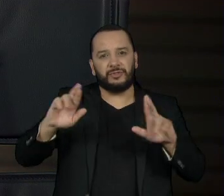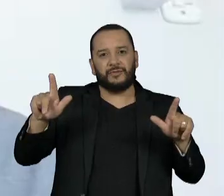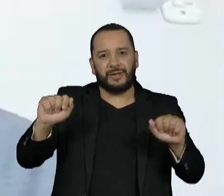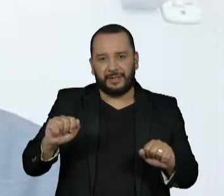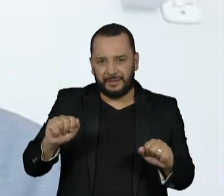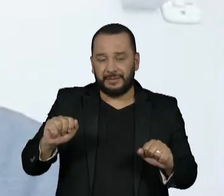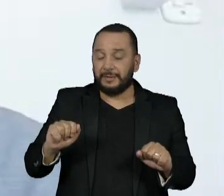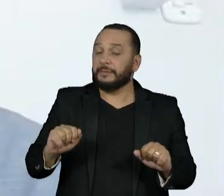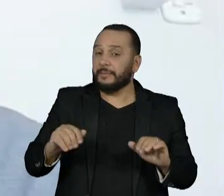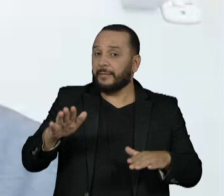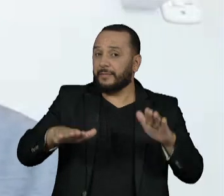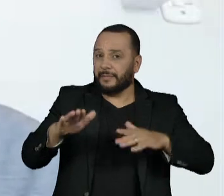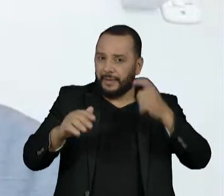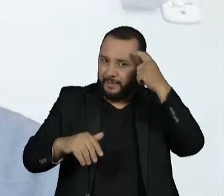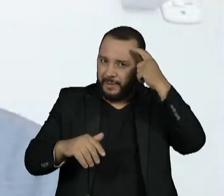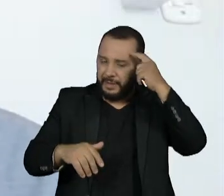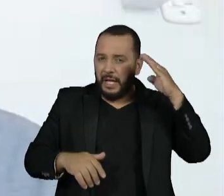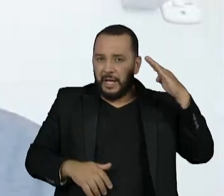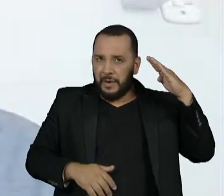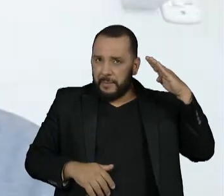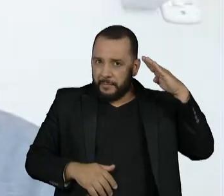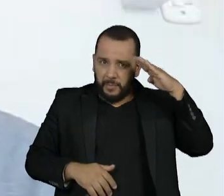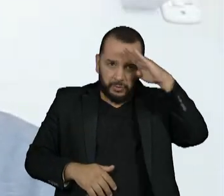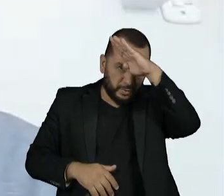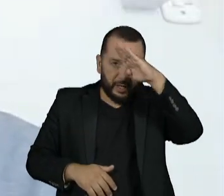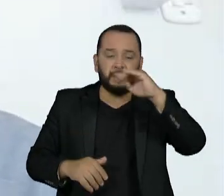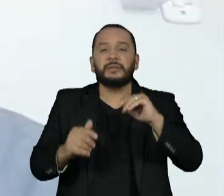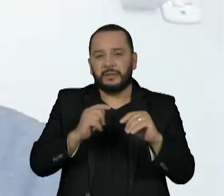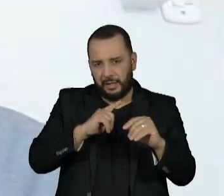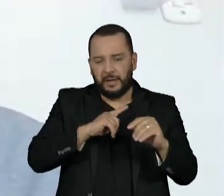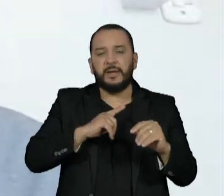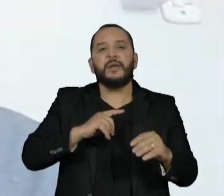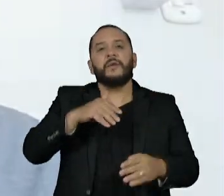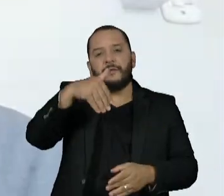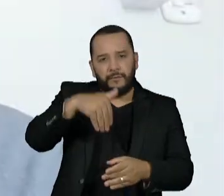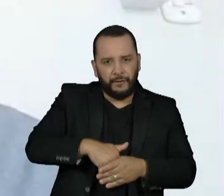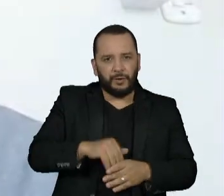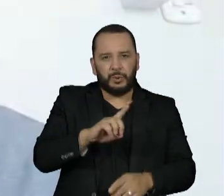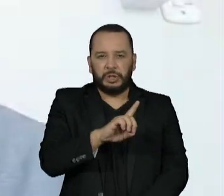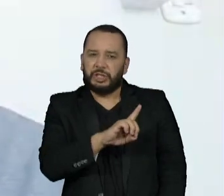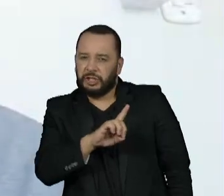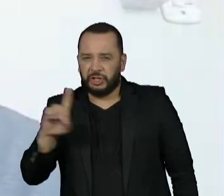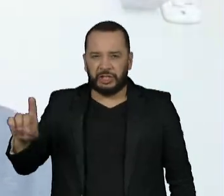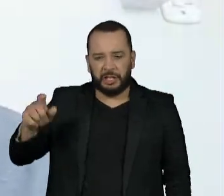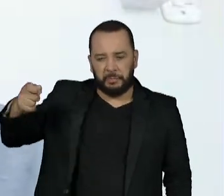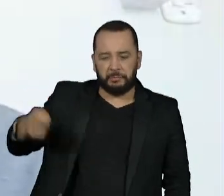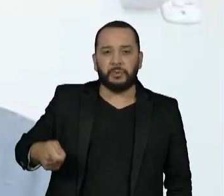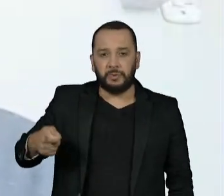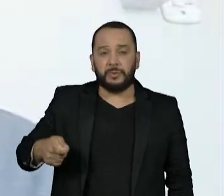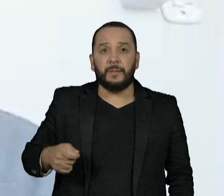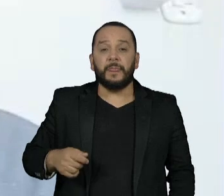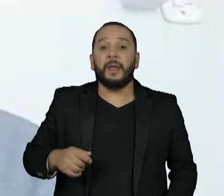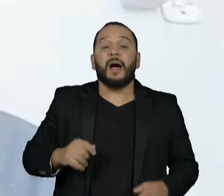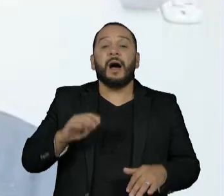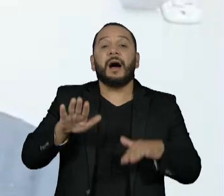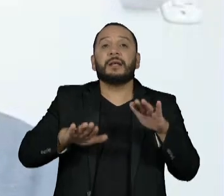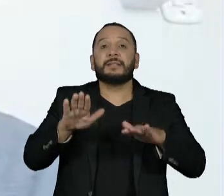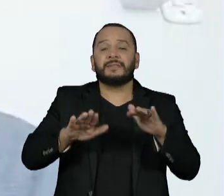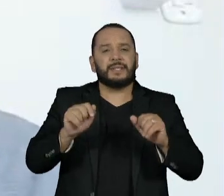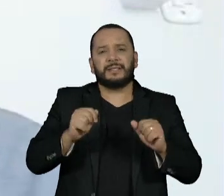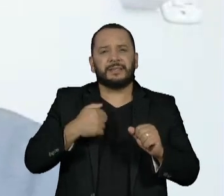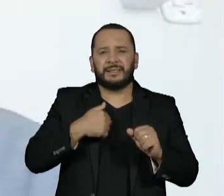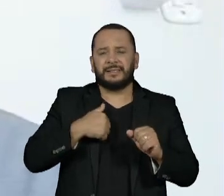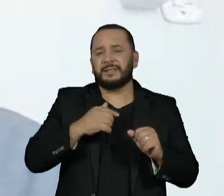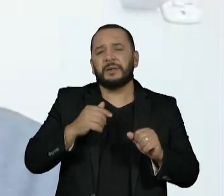bolsonarismo, que é personalista e que tem um voto de extrema-direita consolidado, às vezes ganhar ou perder uma prefeitura para eles é secundário,